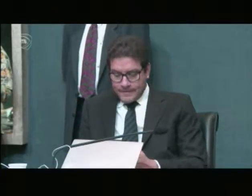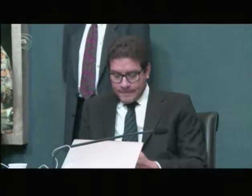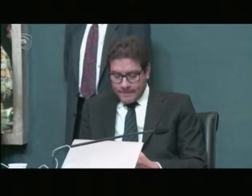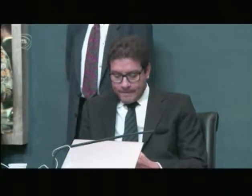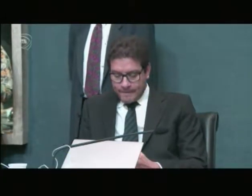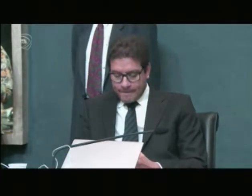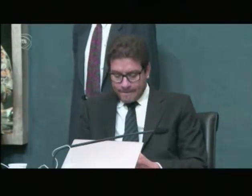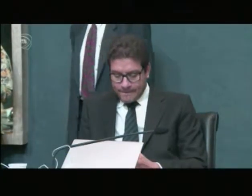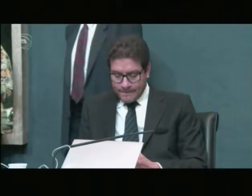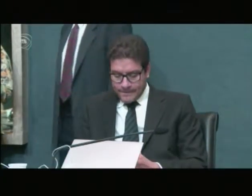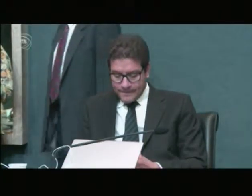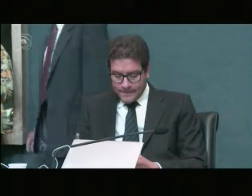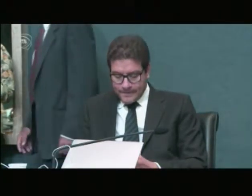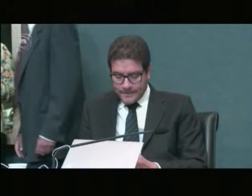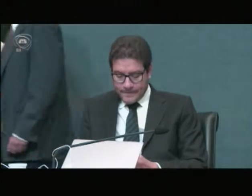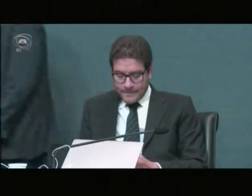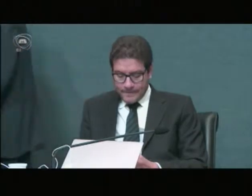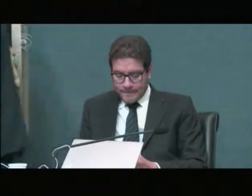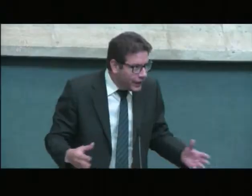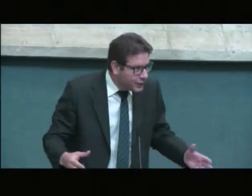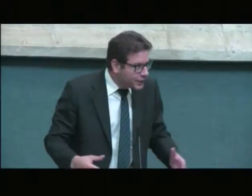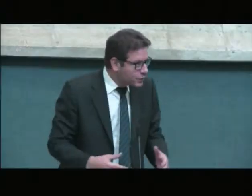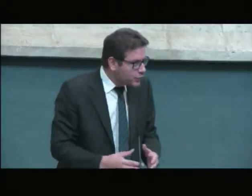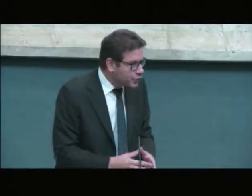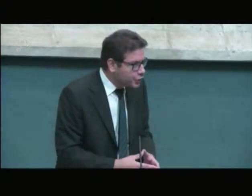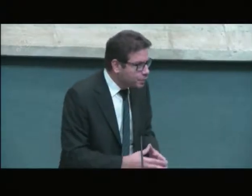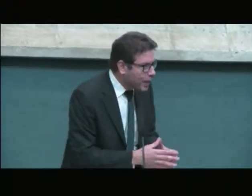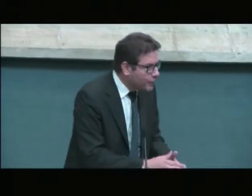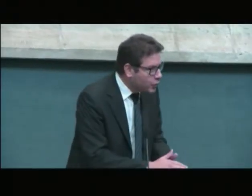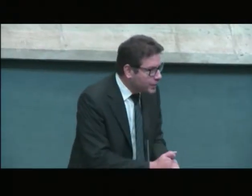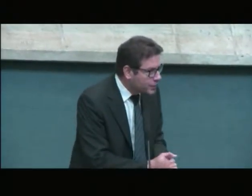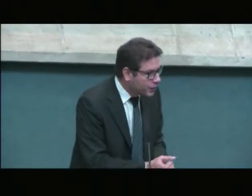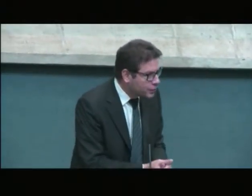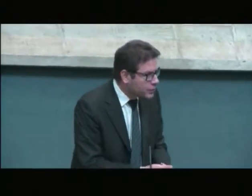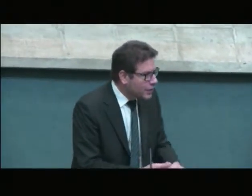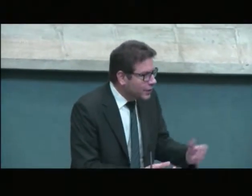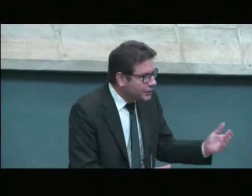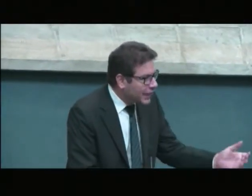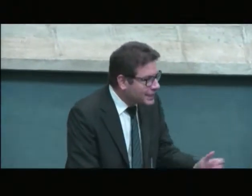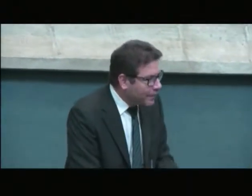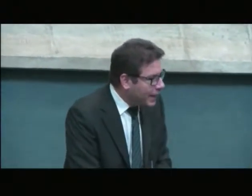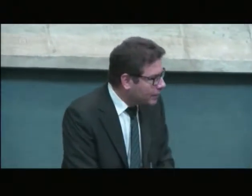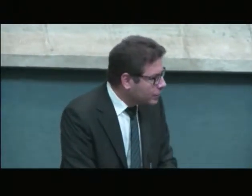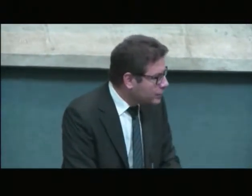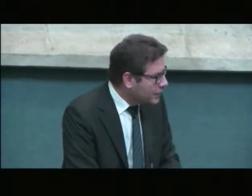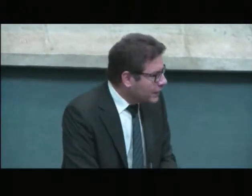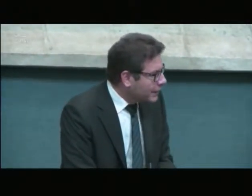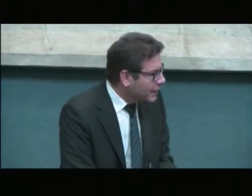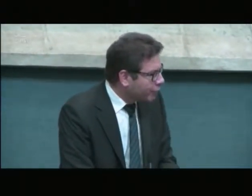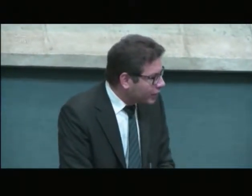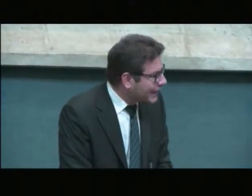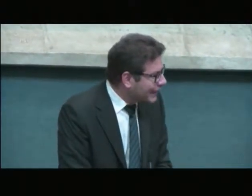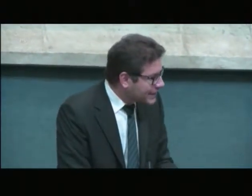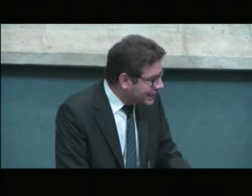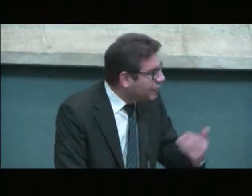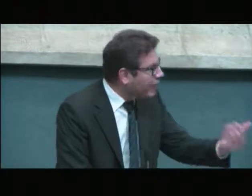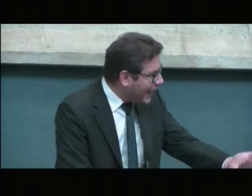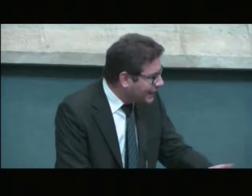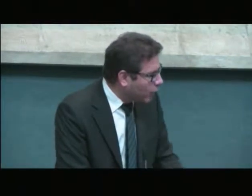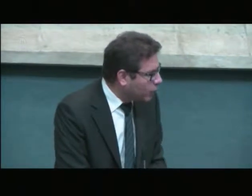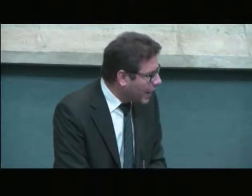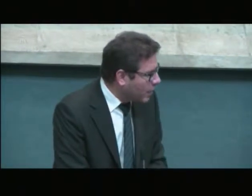medida é necessária para colocar o sistema em ordem. O parlamentar destacou que a formação de coligações tem trazido